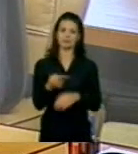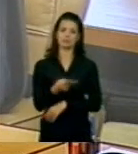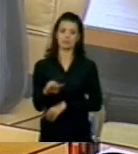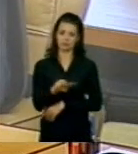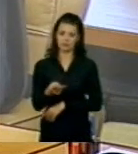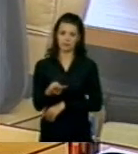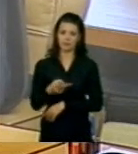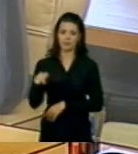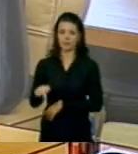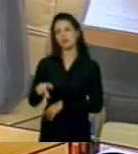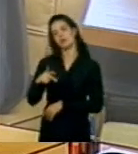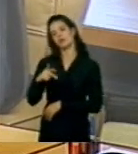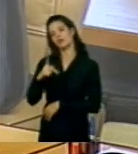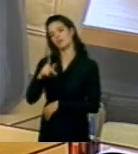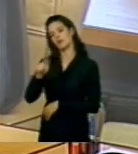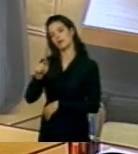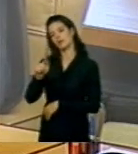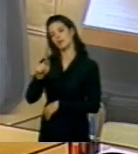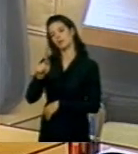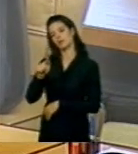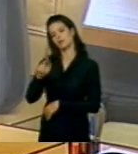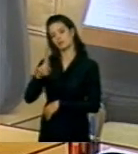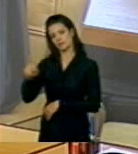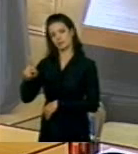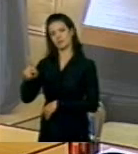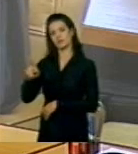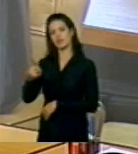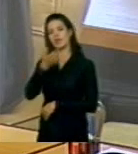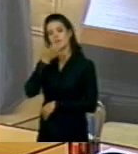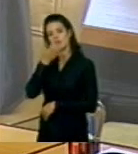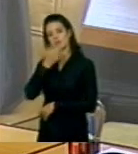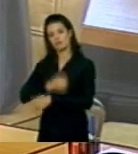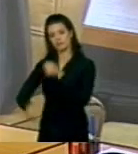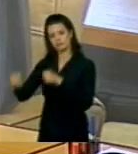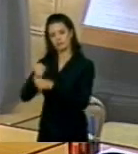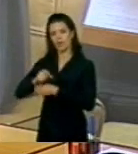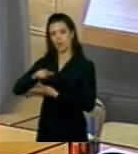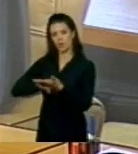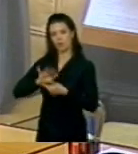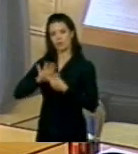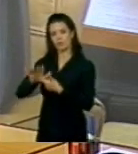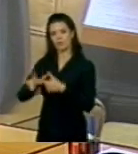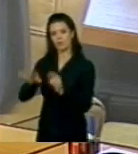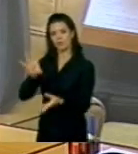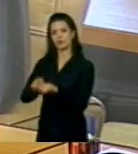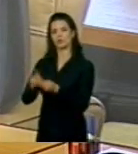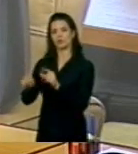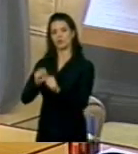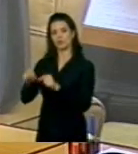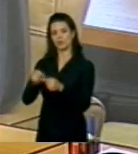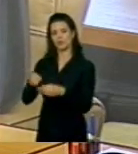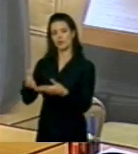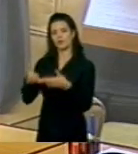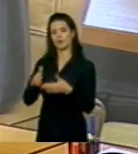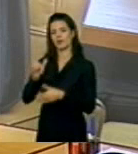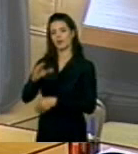Procuradoria, nesse parecer, que já é da data de dezembro do ano pretérito, sustentou, em suma, que submeter medidas cautelares